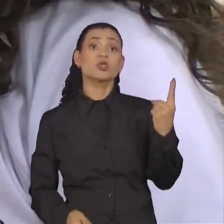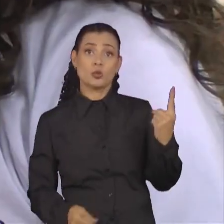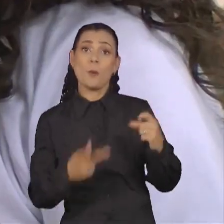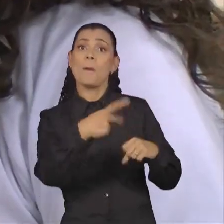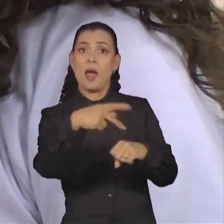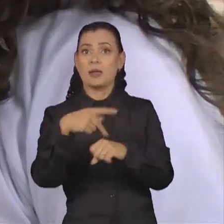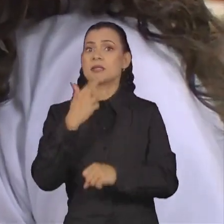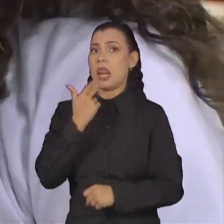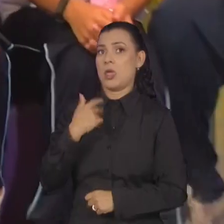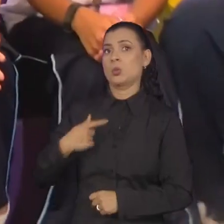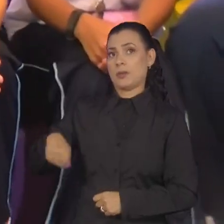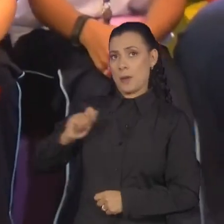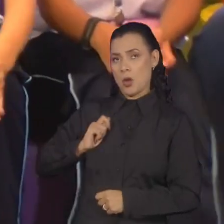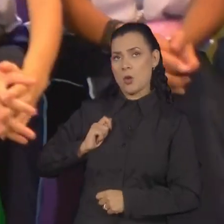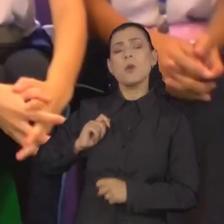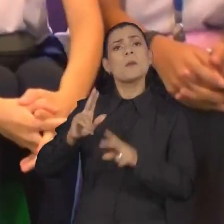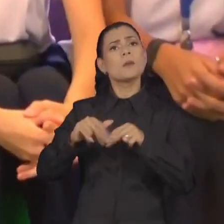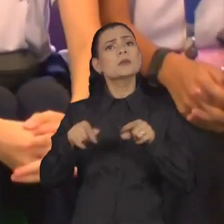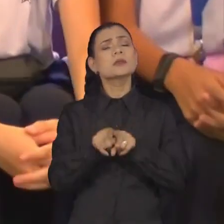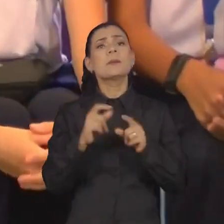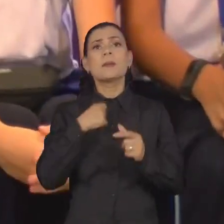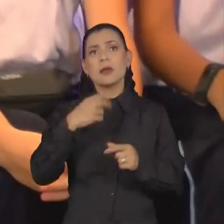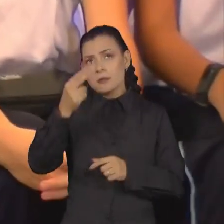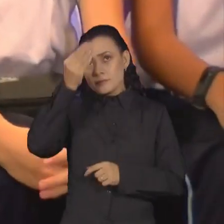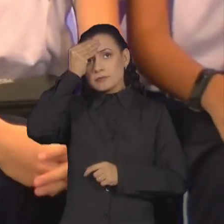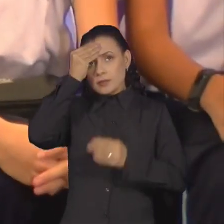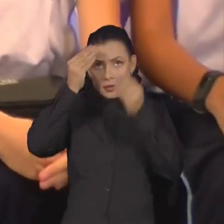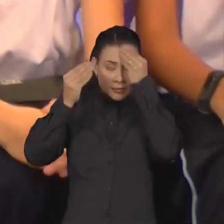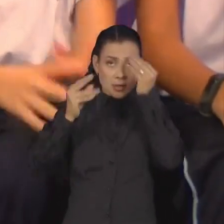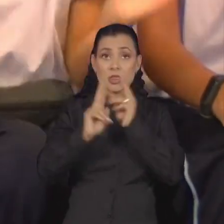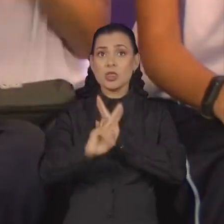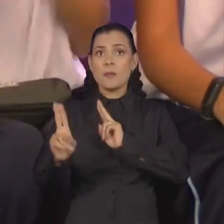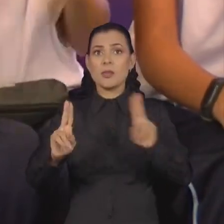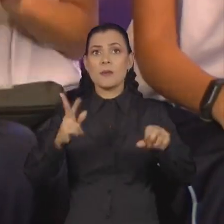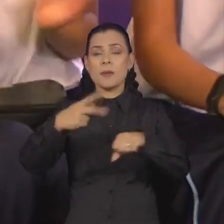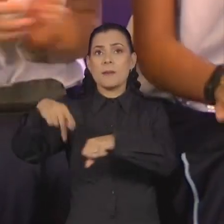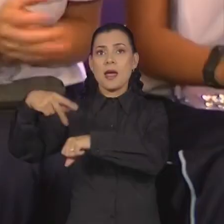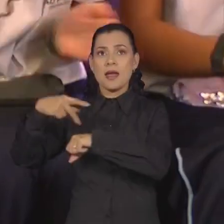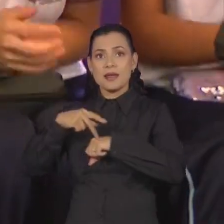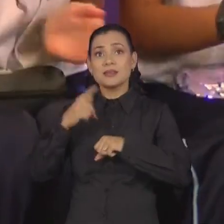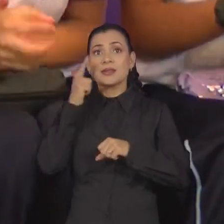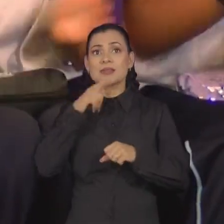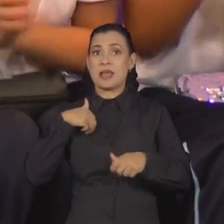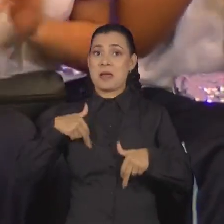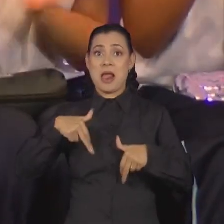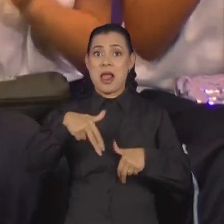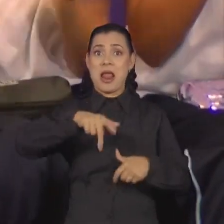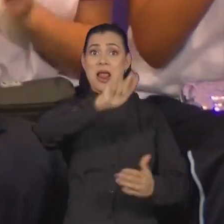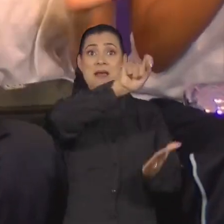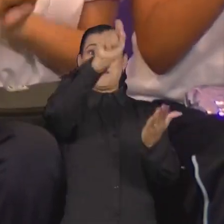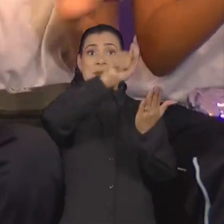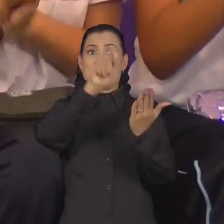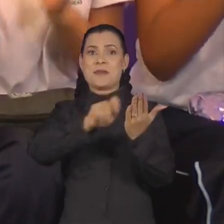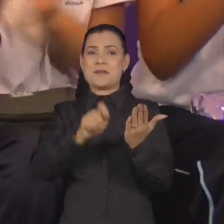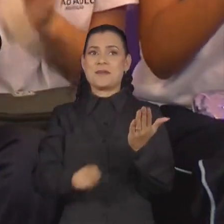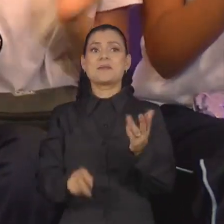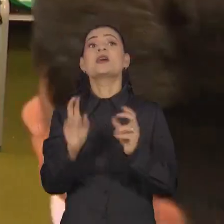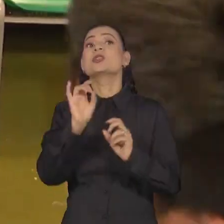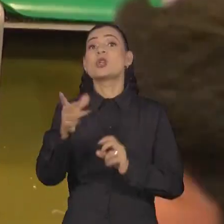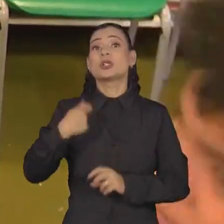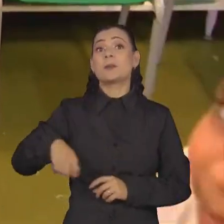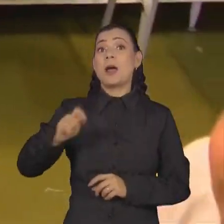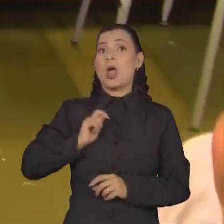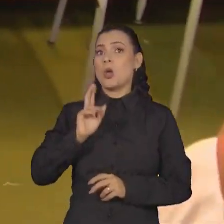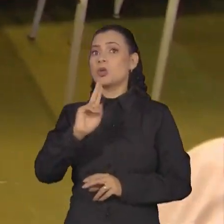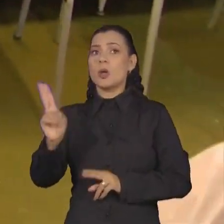Na dinâmica, os alunos memorizam nomes de países e correm até a lousa para escrever apenas os que falam